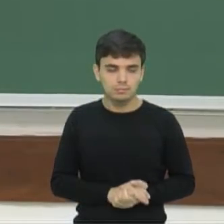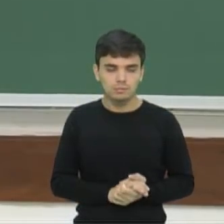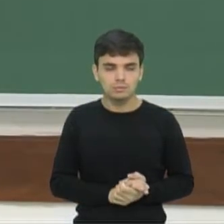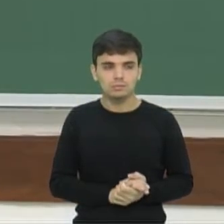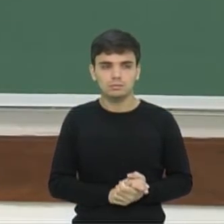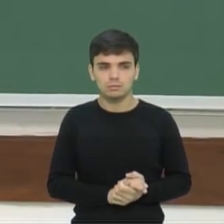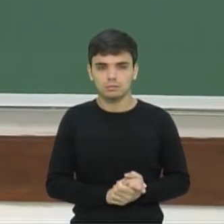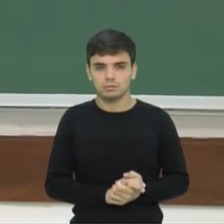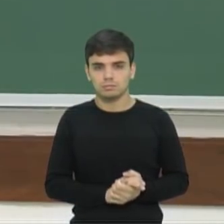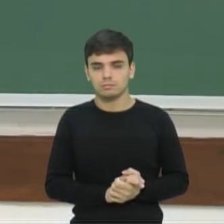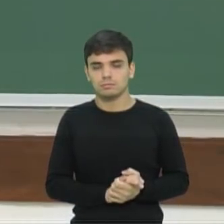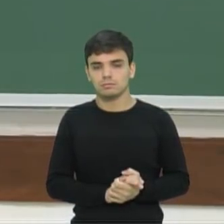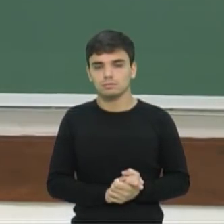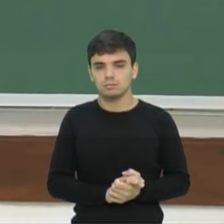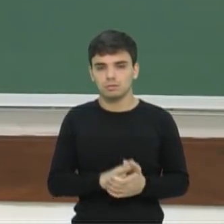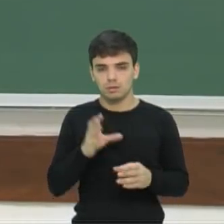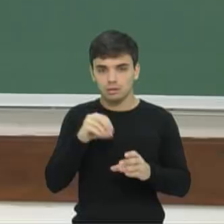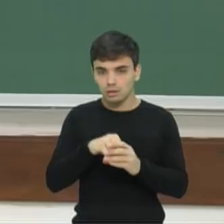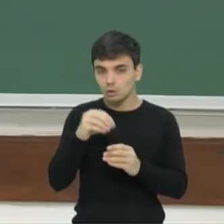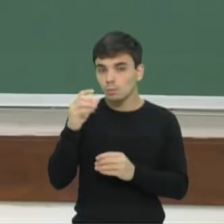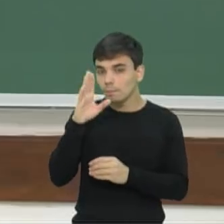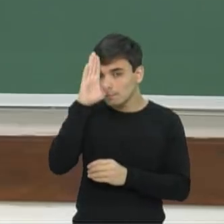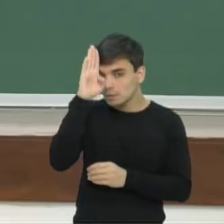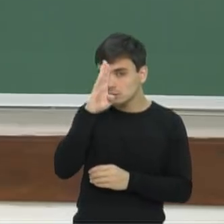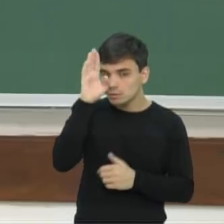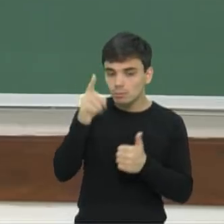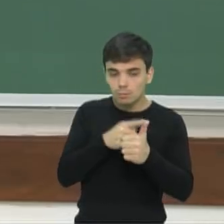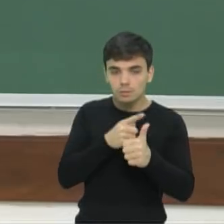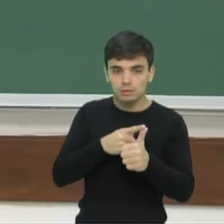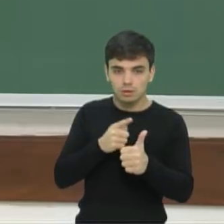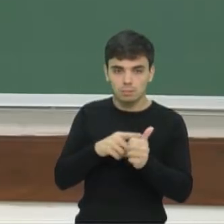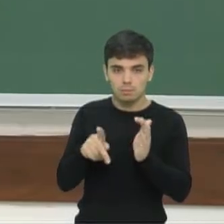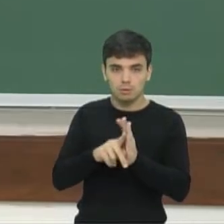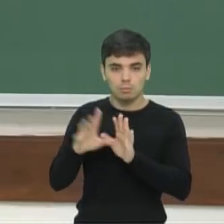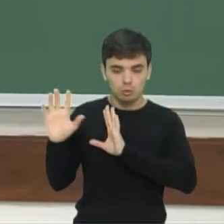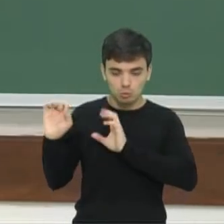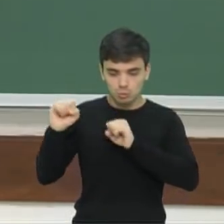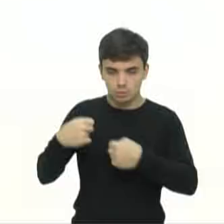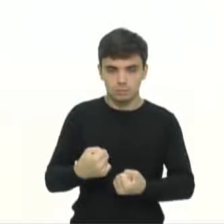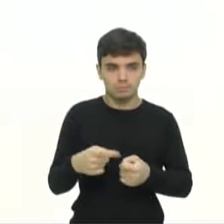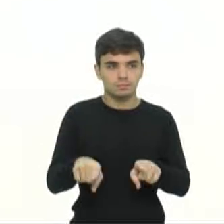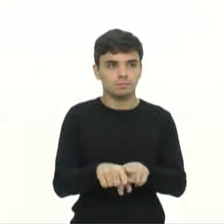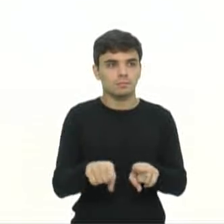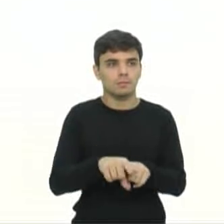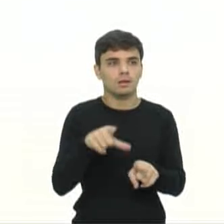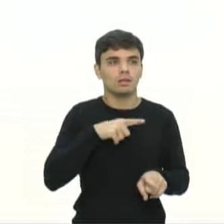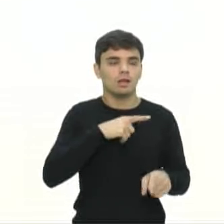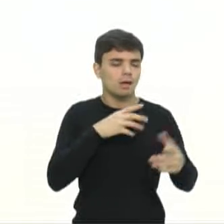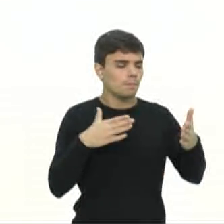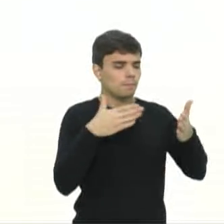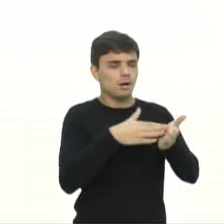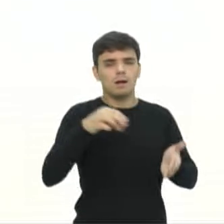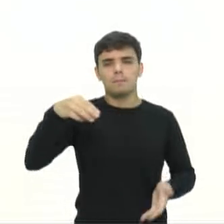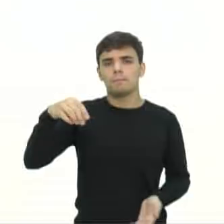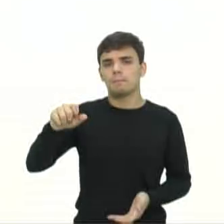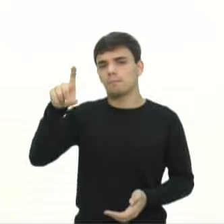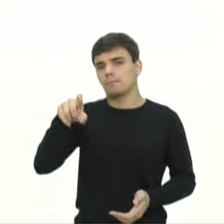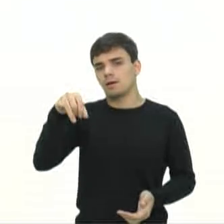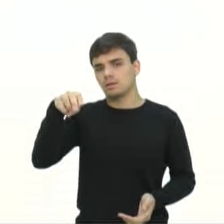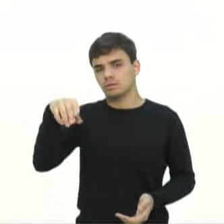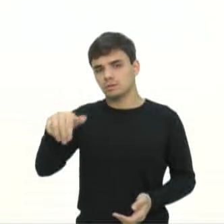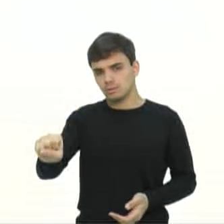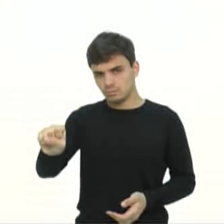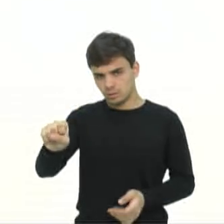aqui para vocês dentro dos princípios fundamentais do judô. Então aqui também temos as máximas do judô, que é o quê?